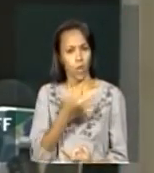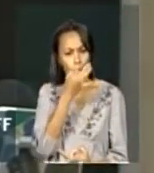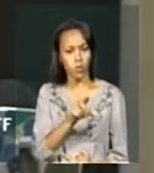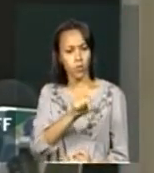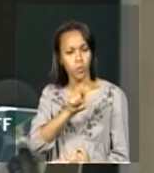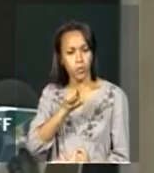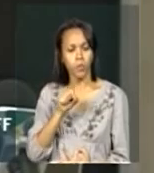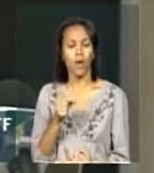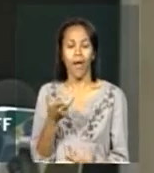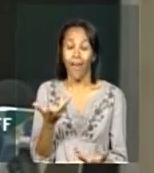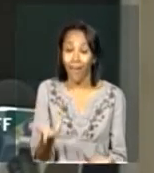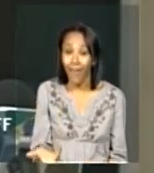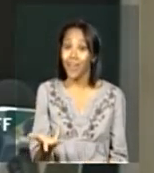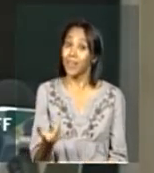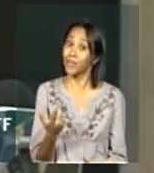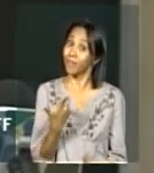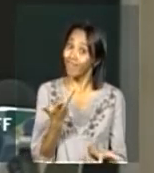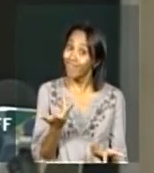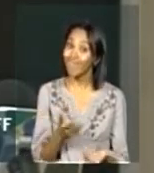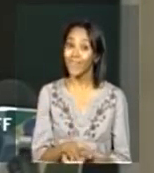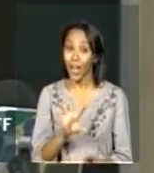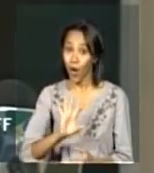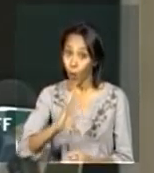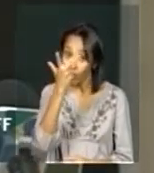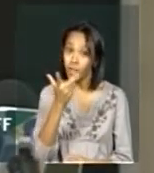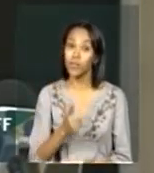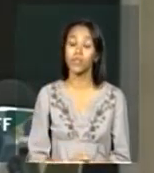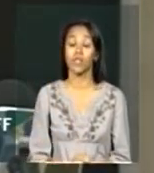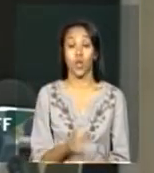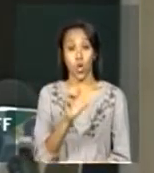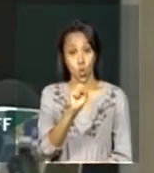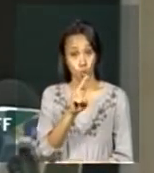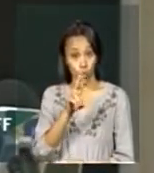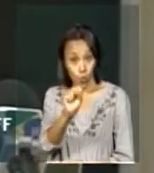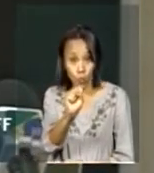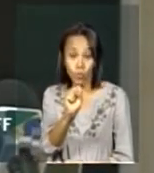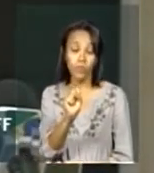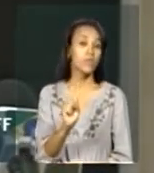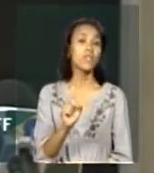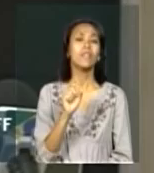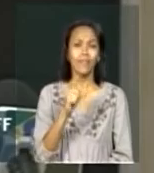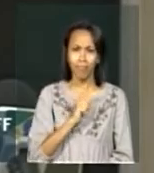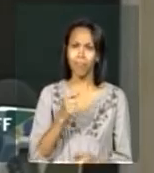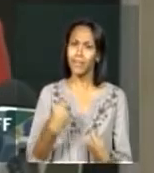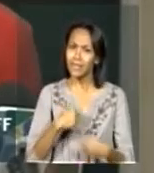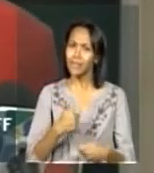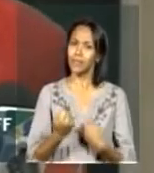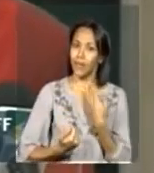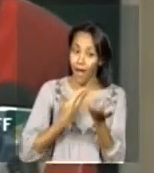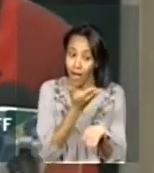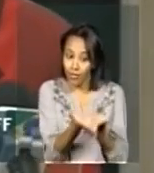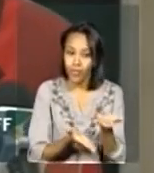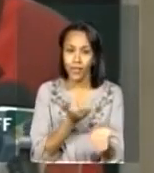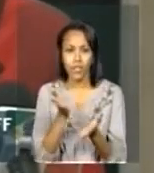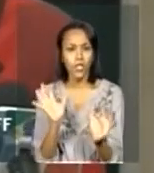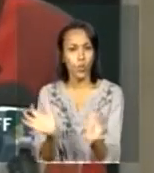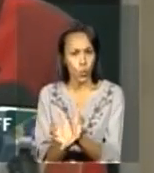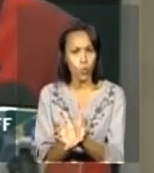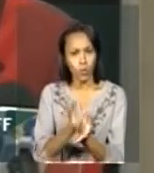aí que tá a questão, o Sistema Único de Saúde tem de atender a esse conjunto da